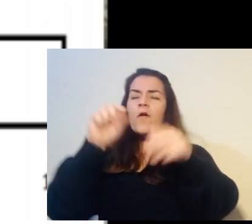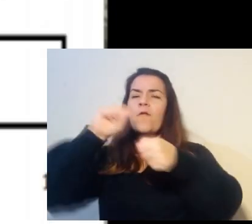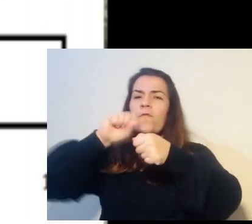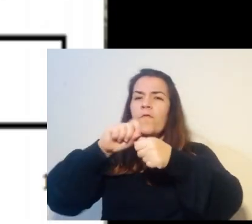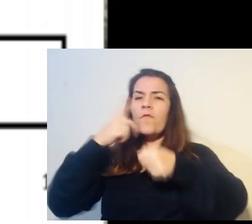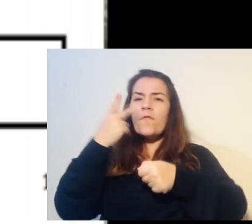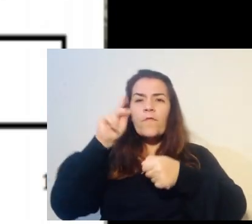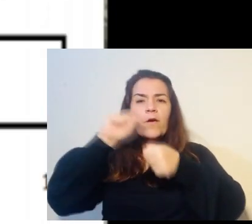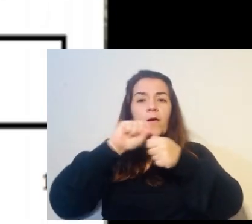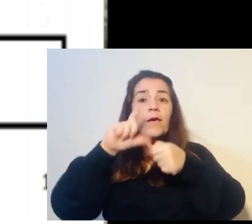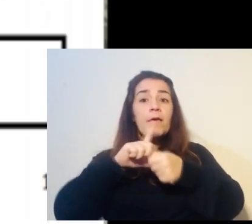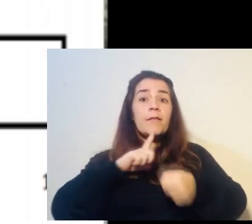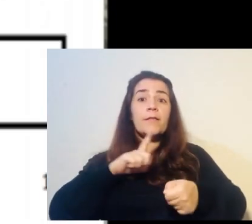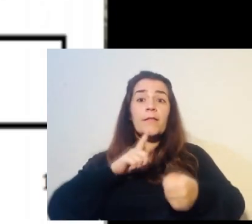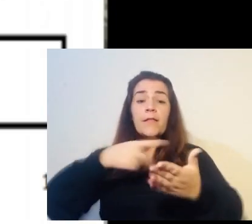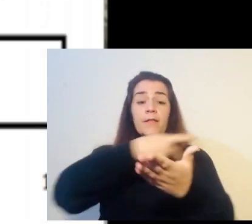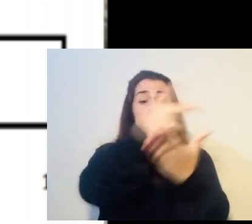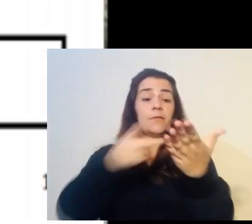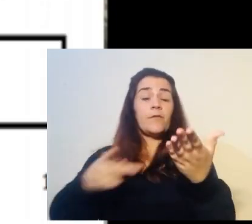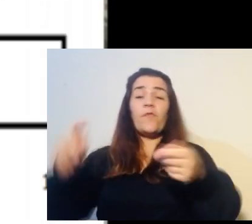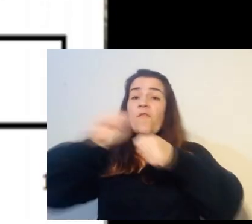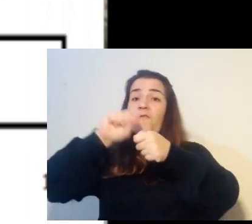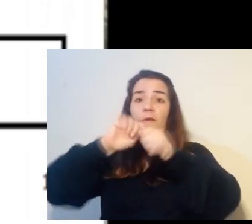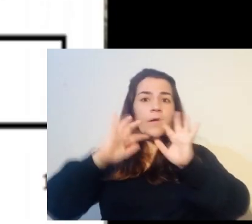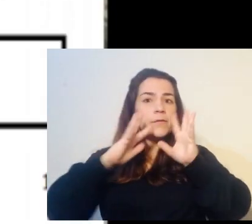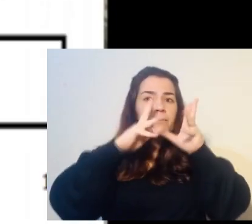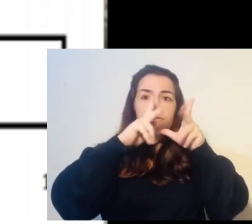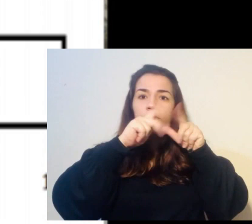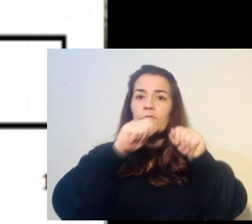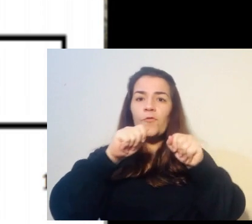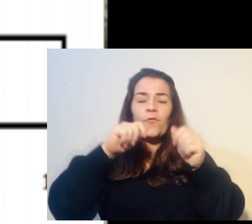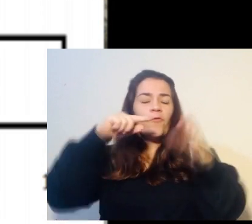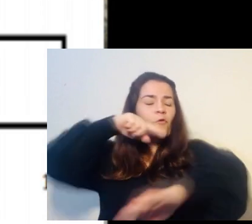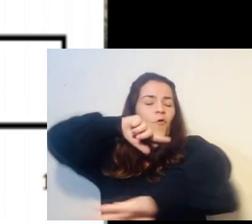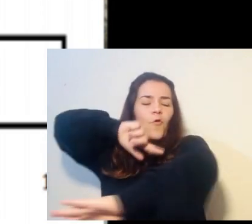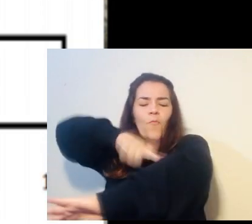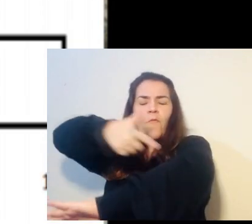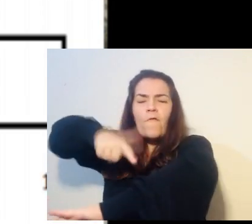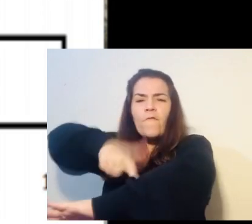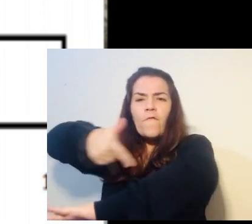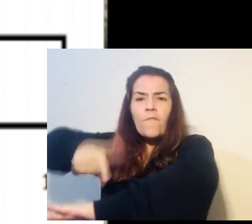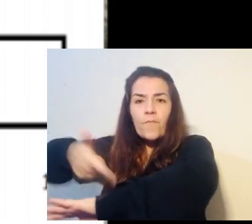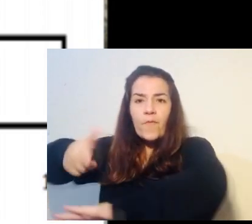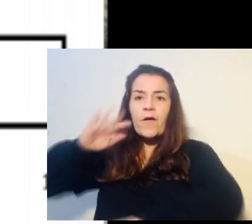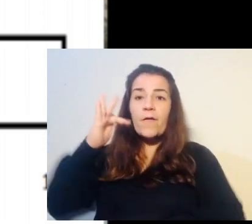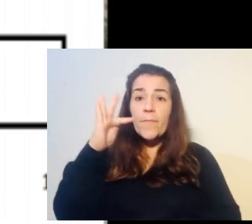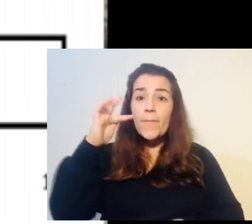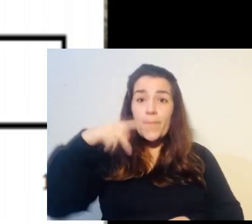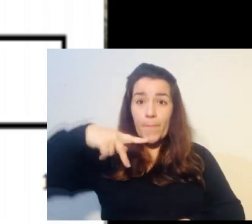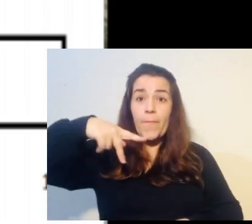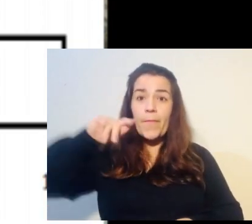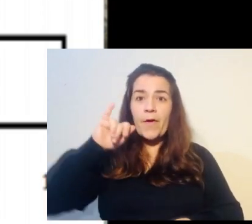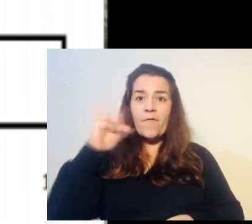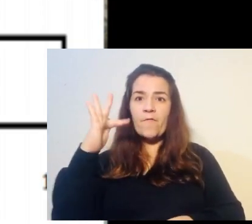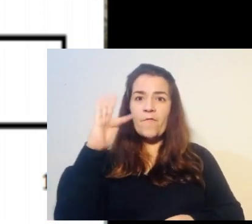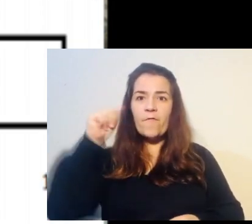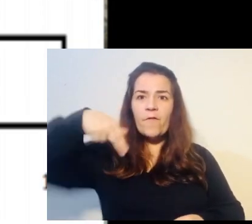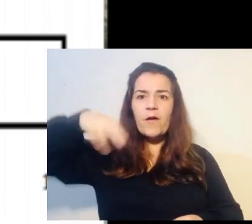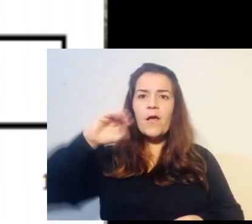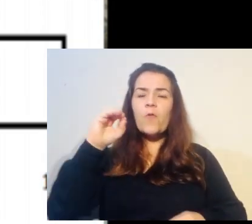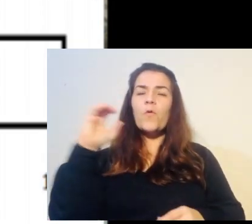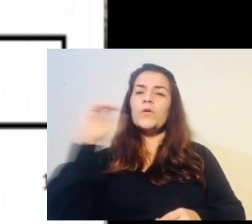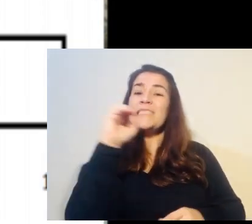aqui, a gente tem esse desenho que fala de todos os furos do pífano, né, dessa flauta. Então, o